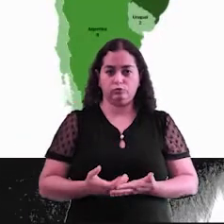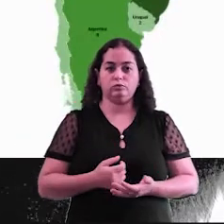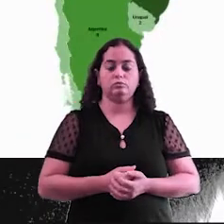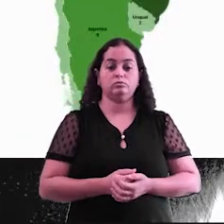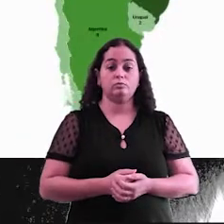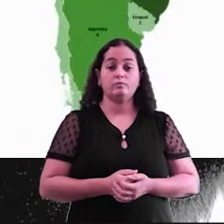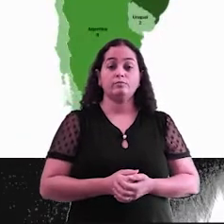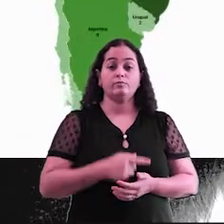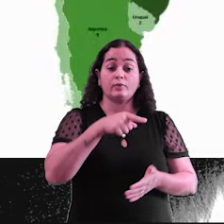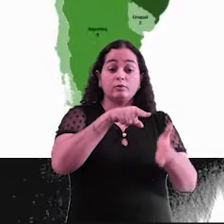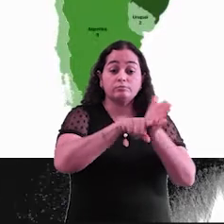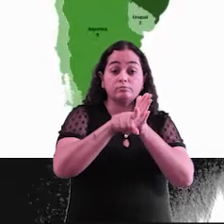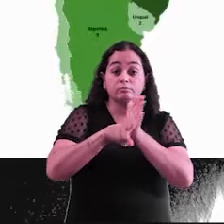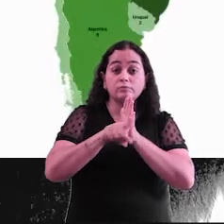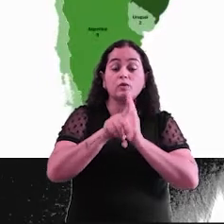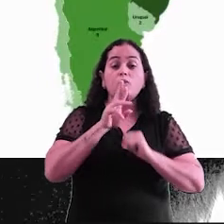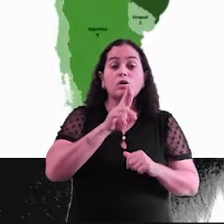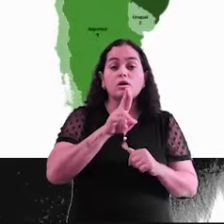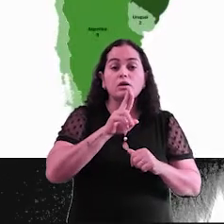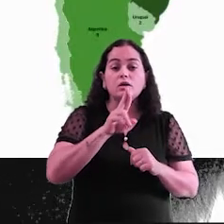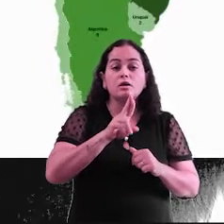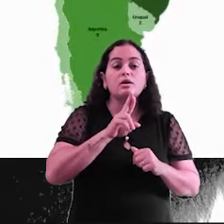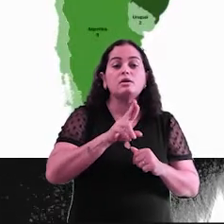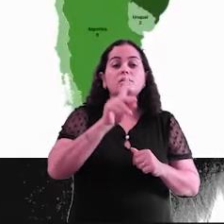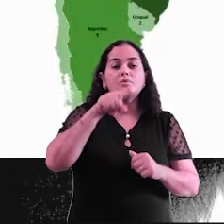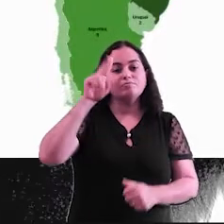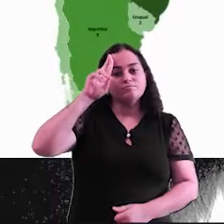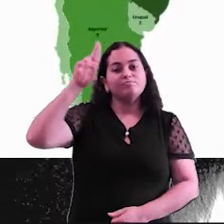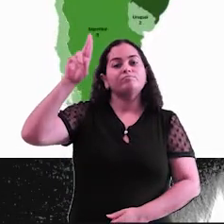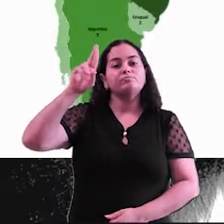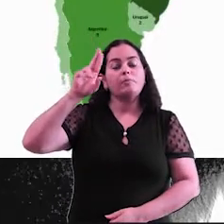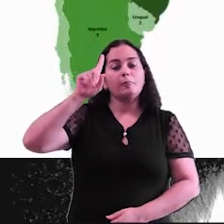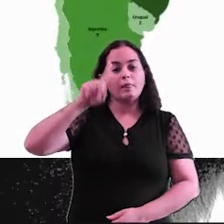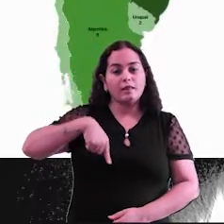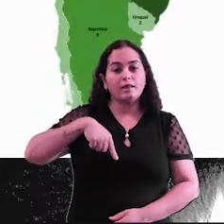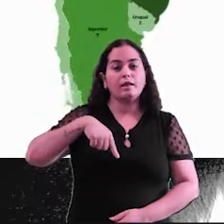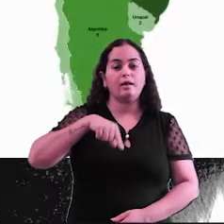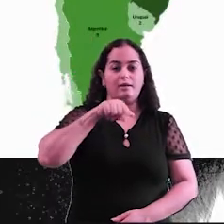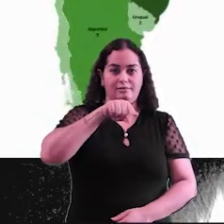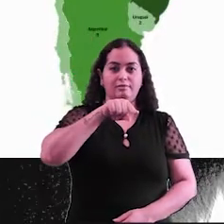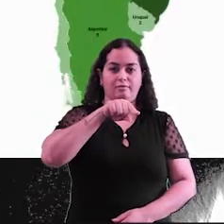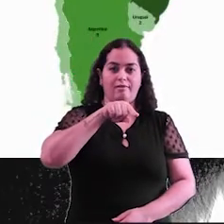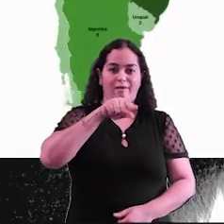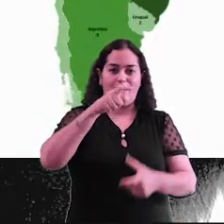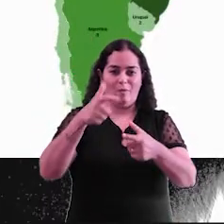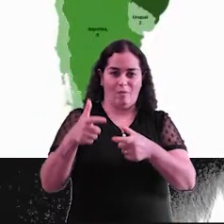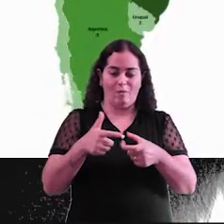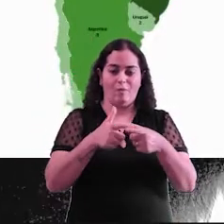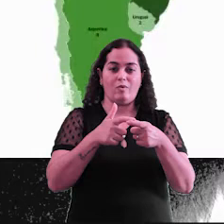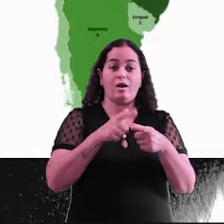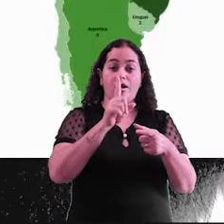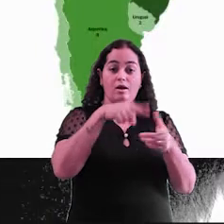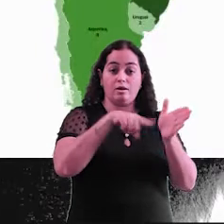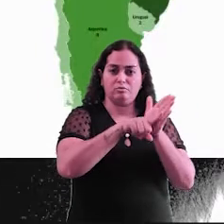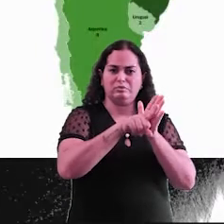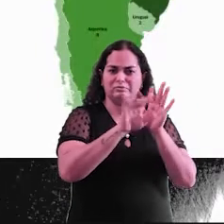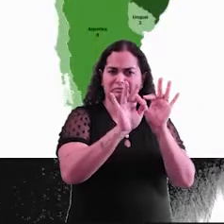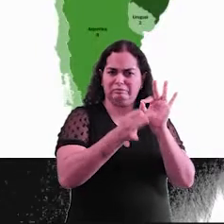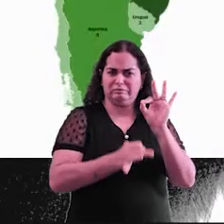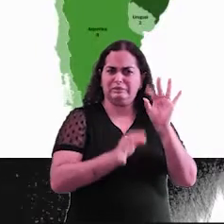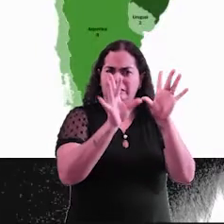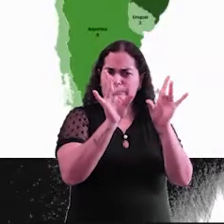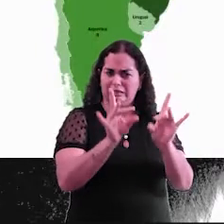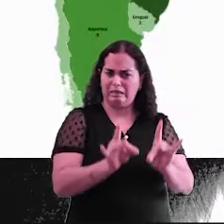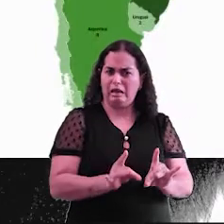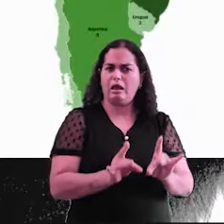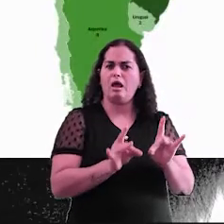diretores dessas instituições. Era um questionário bem longo, bastante detalhado, com 60 perguntas, e que a gente